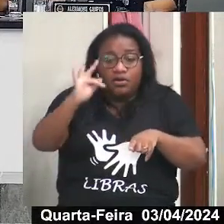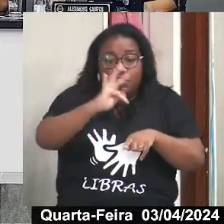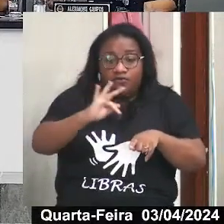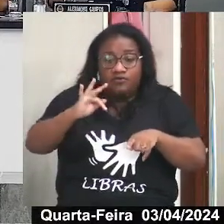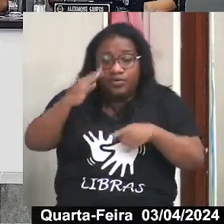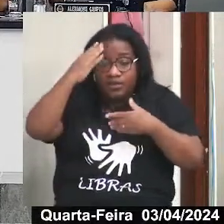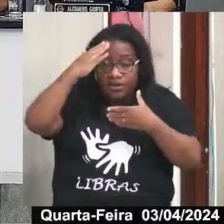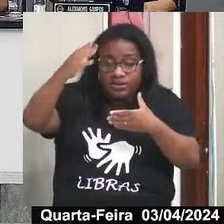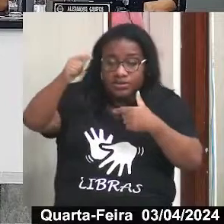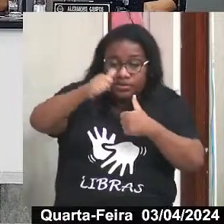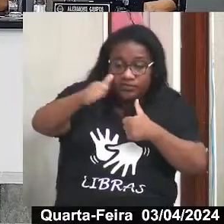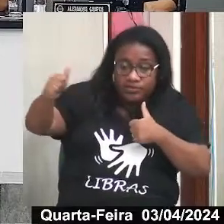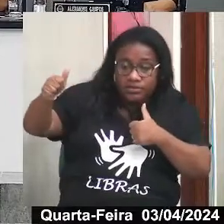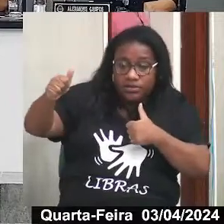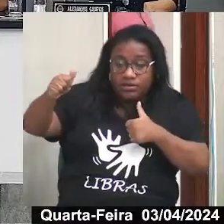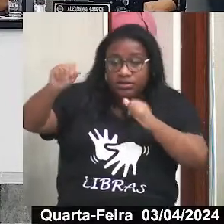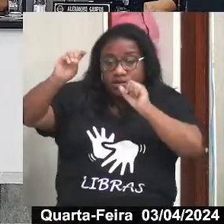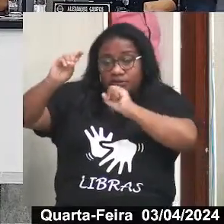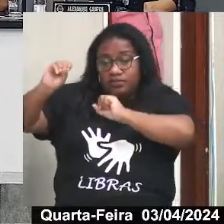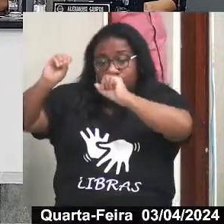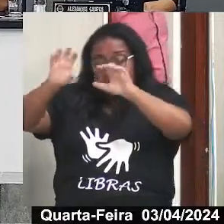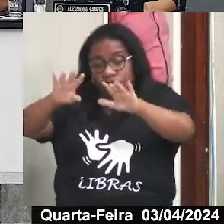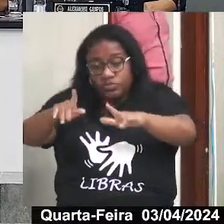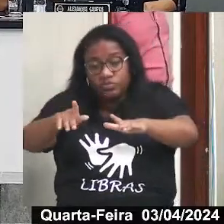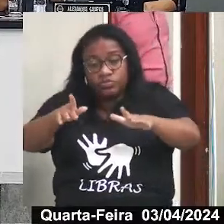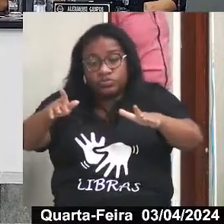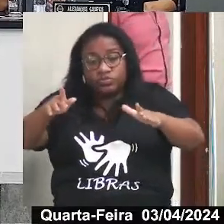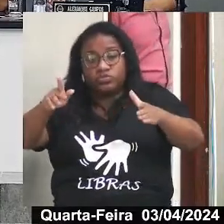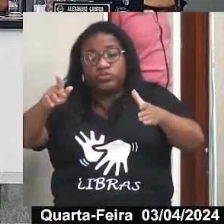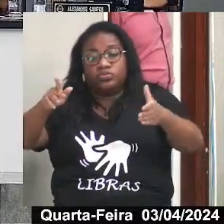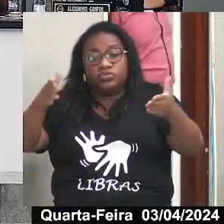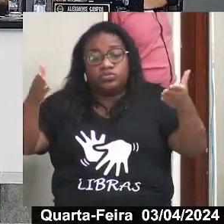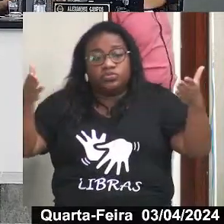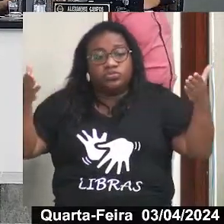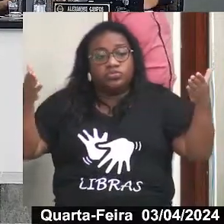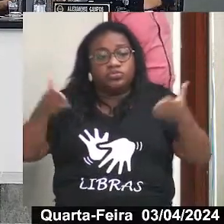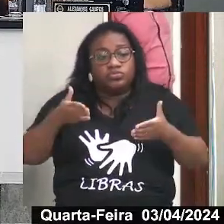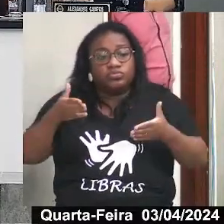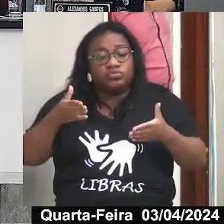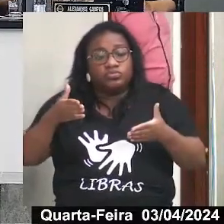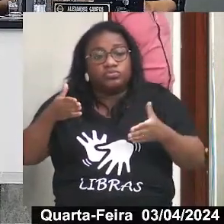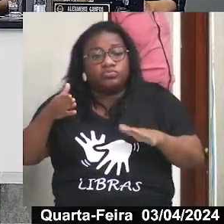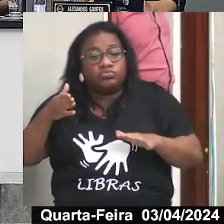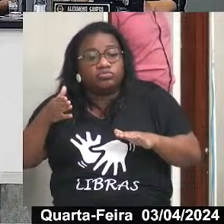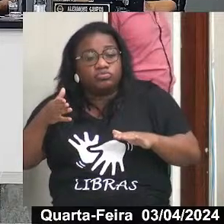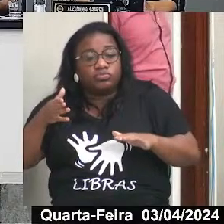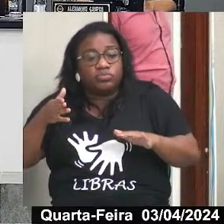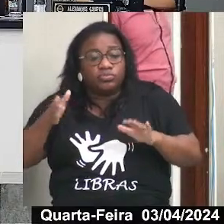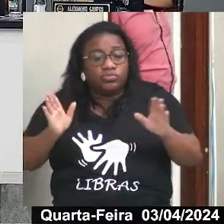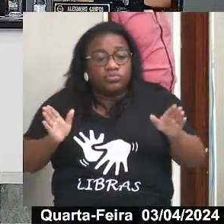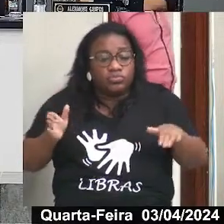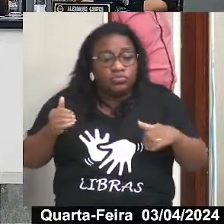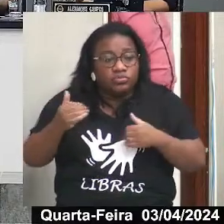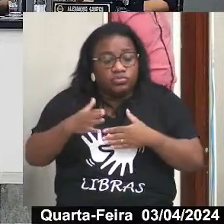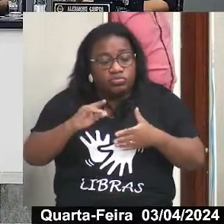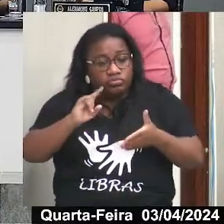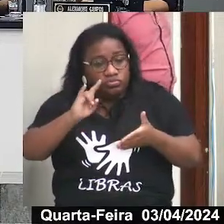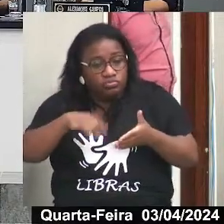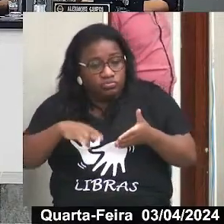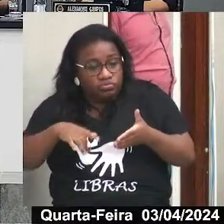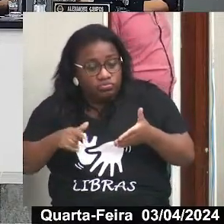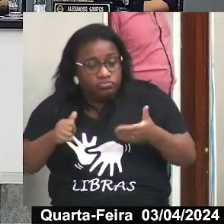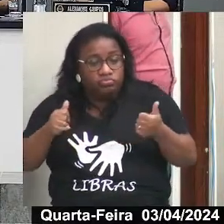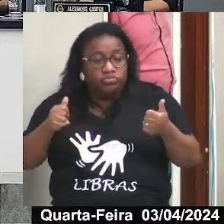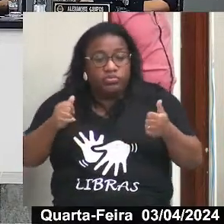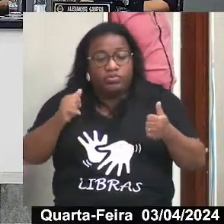está aí embaixo aí. Que Deus possa abençoar você e o Pablo. Bambam, que Deus possa abençoar vocês. Meu amigo Zezinho do Caxilho, Deus